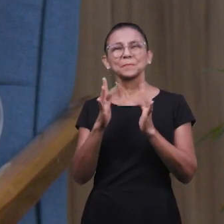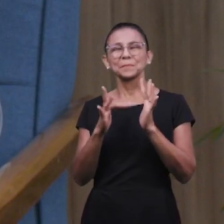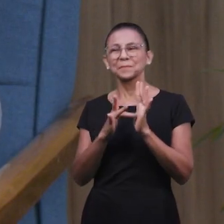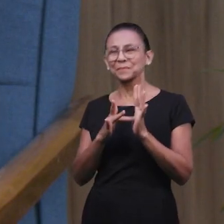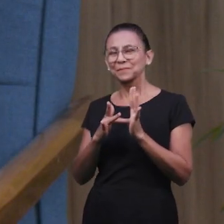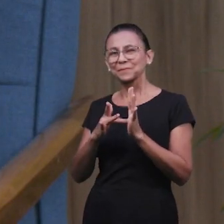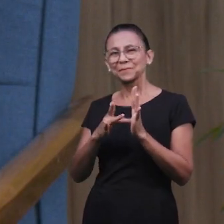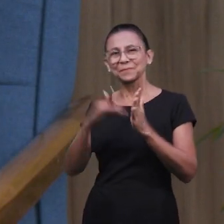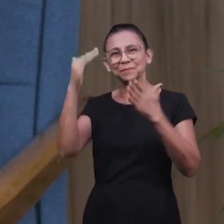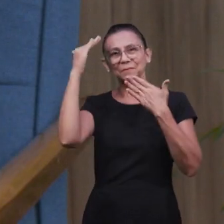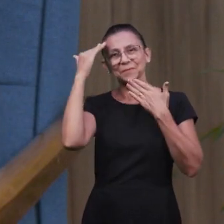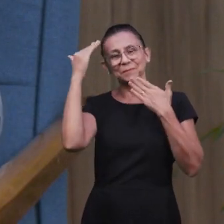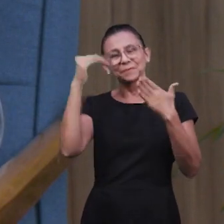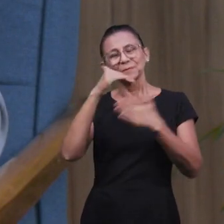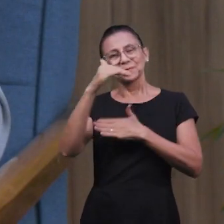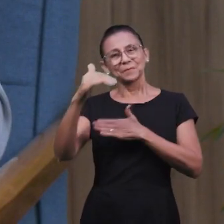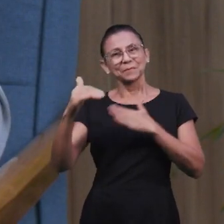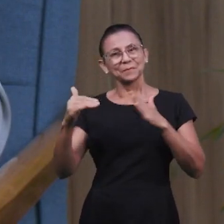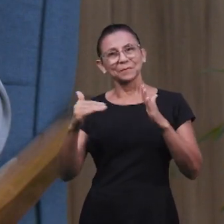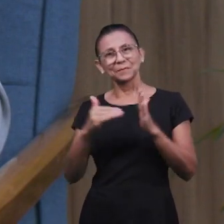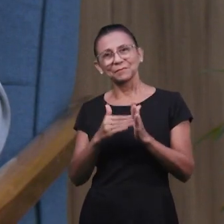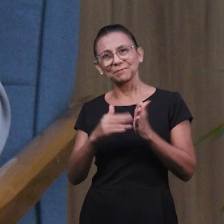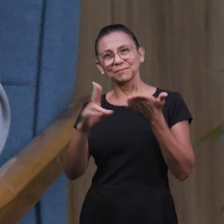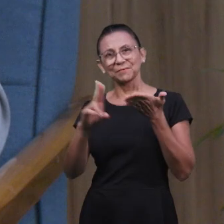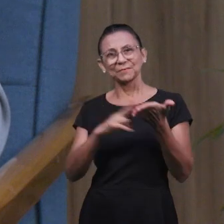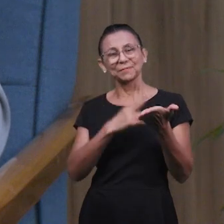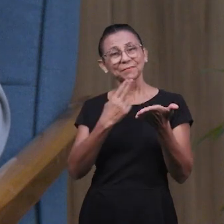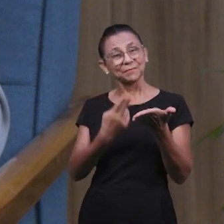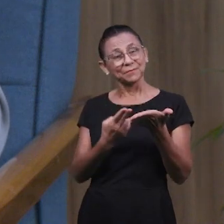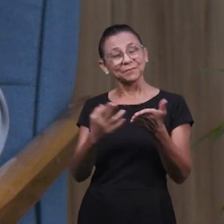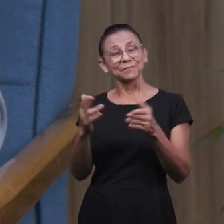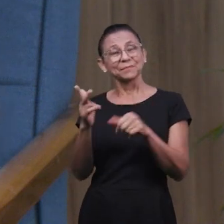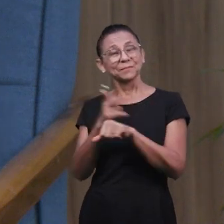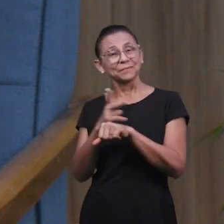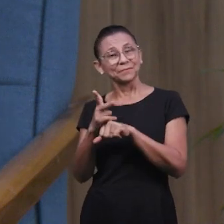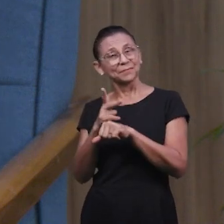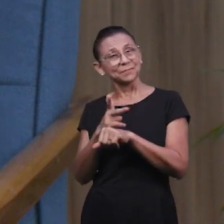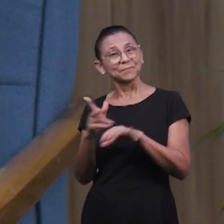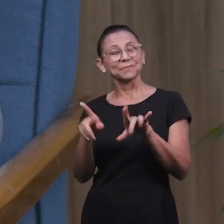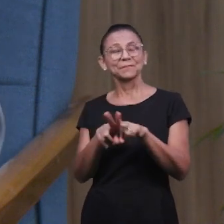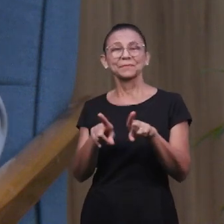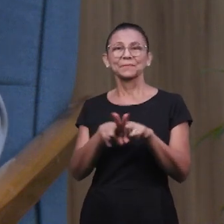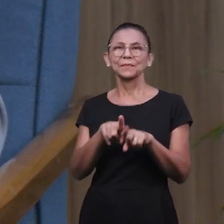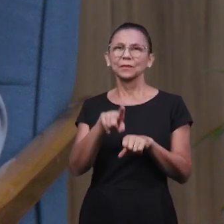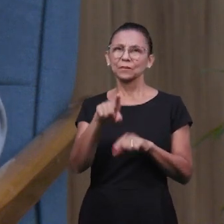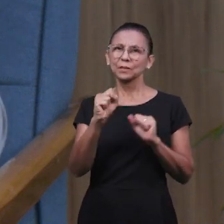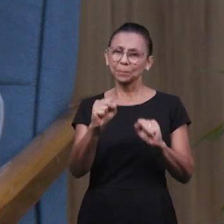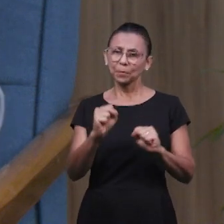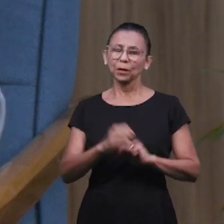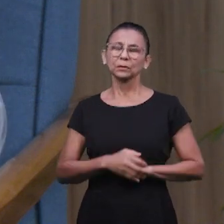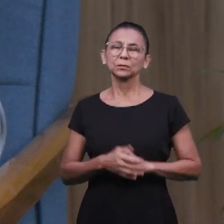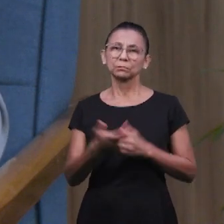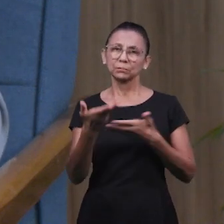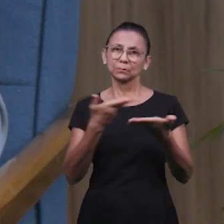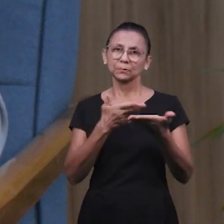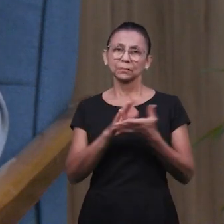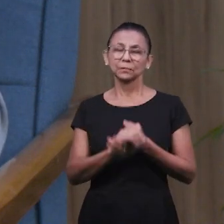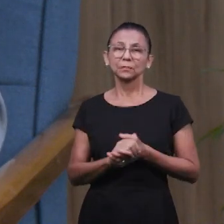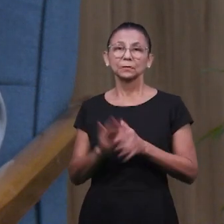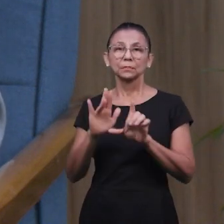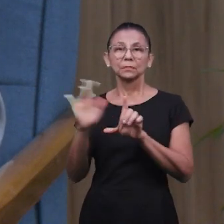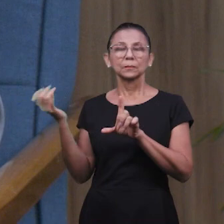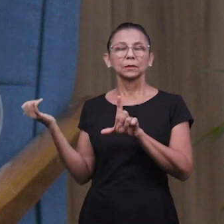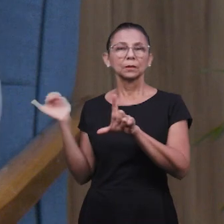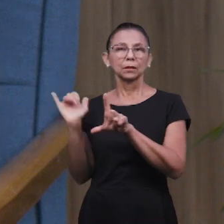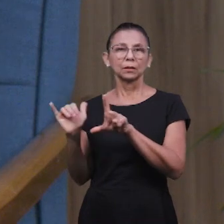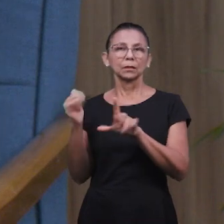nome do Senhor. Obrigado, Mariana. Obrigado, irmão Fábio, pelas mensagens enviadas na forma de vídeo. E você também pode participar, é só apontar a câmera do seu celular